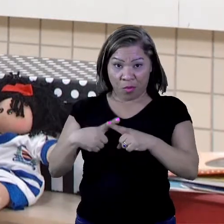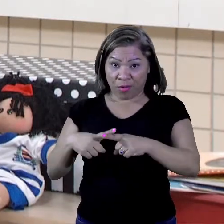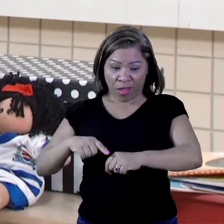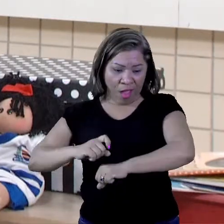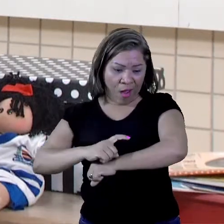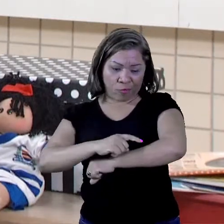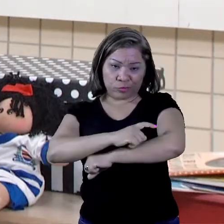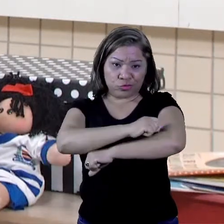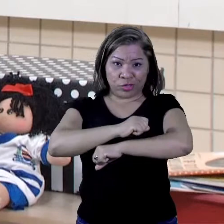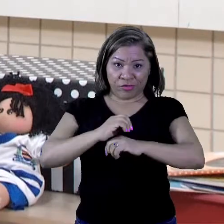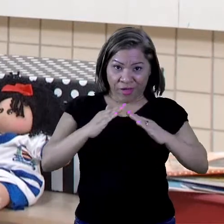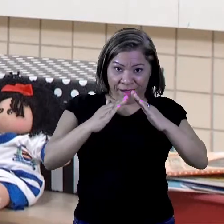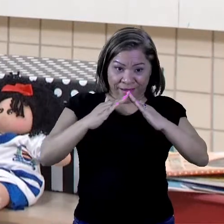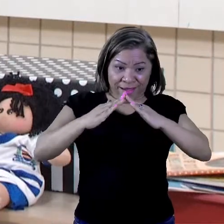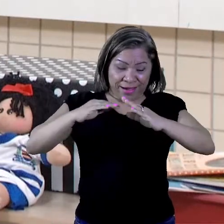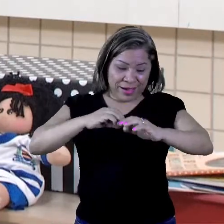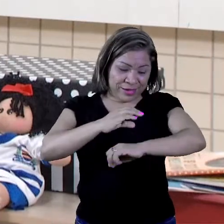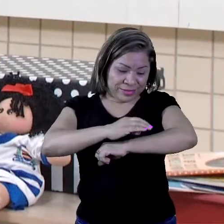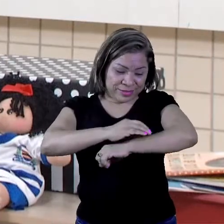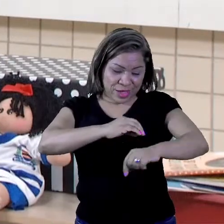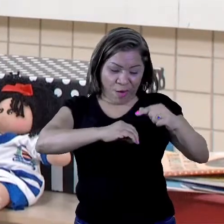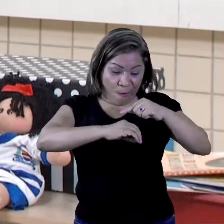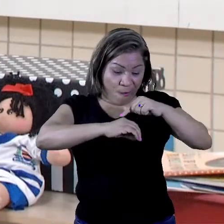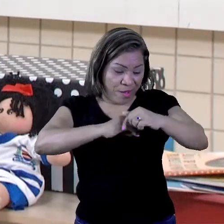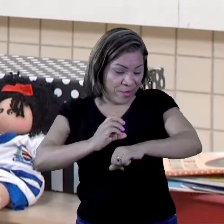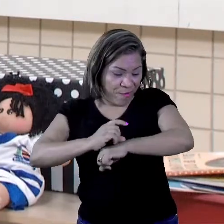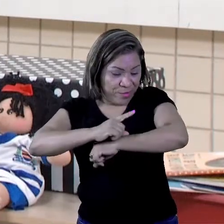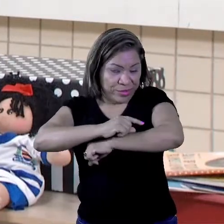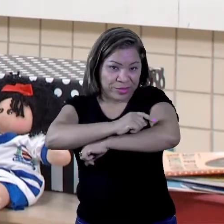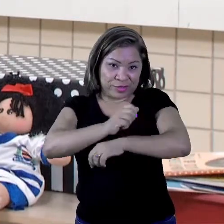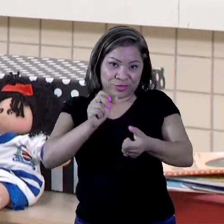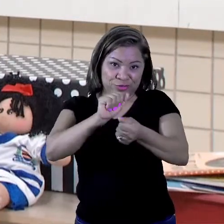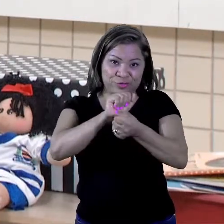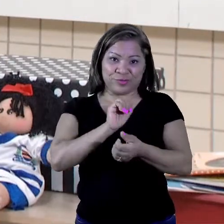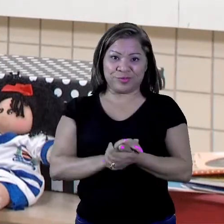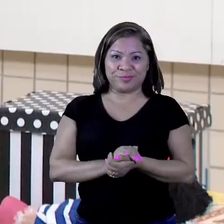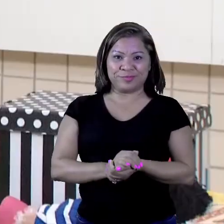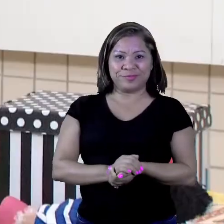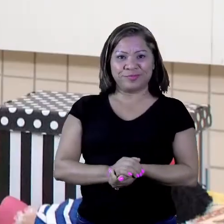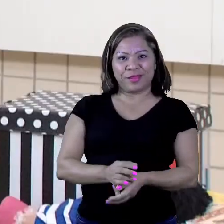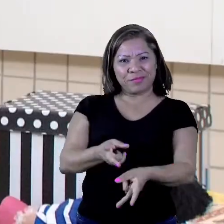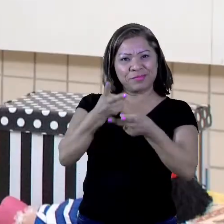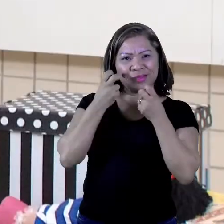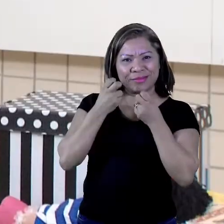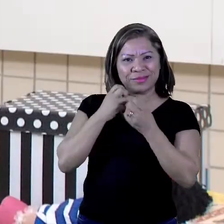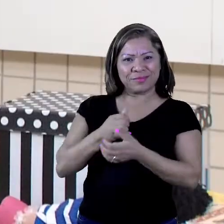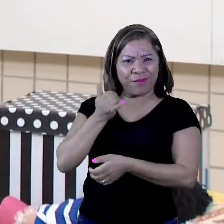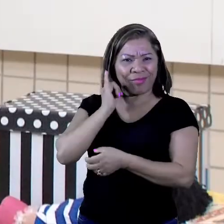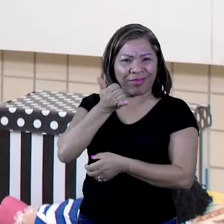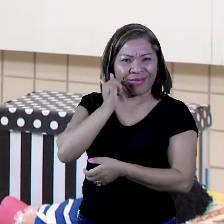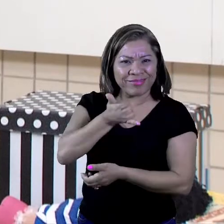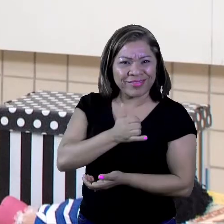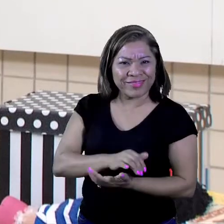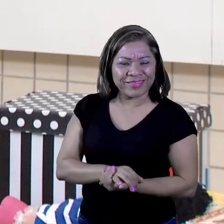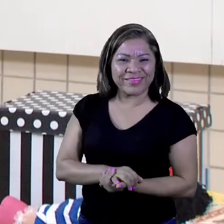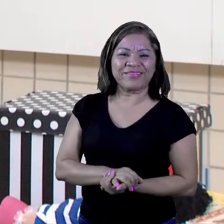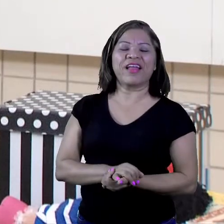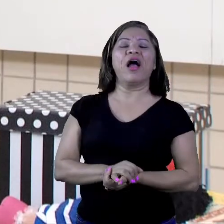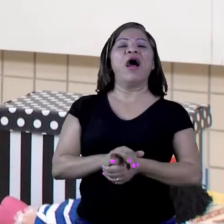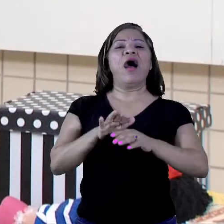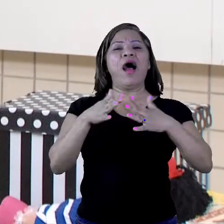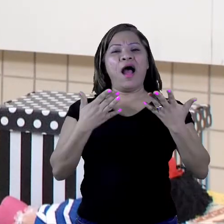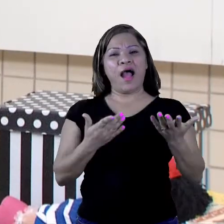casa. Perceberam? Viram que dá para perceber o que é uma narrativa? É um processo, o efeito de